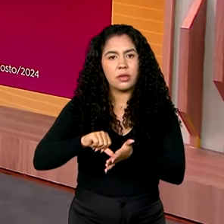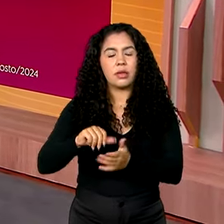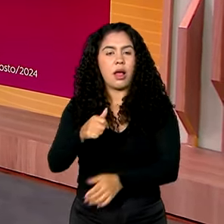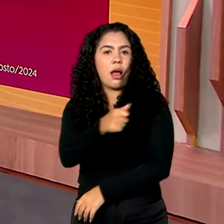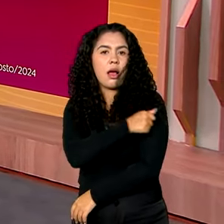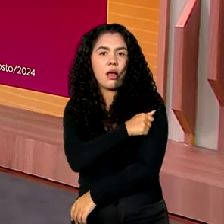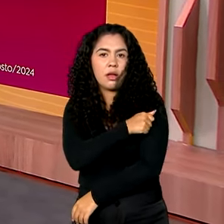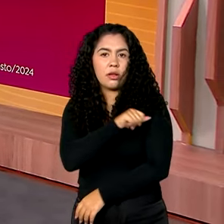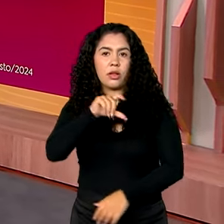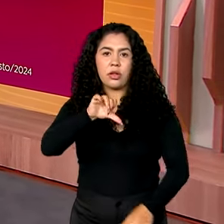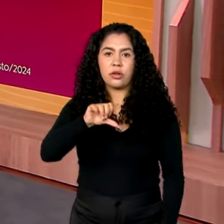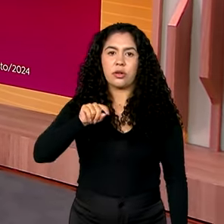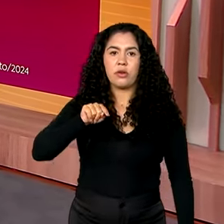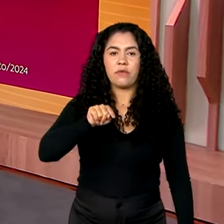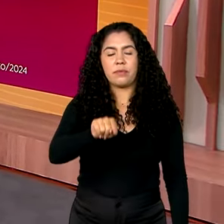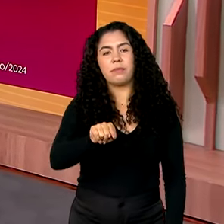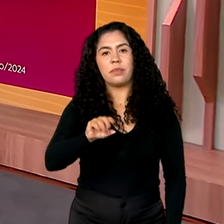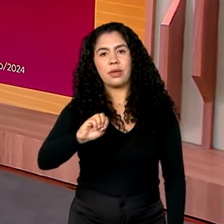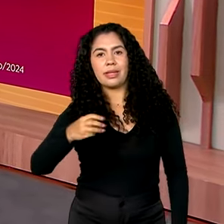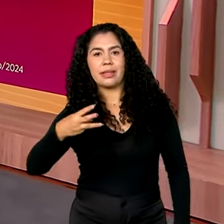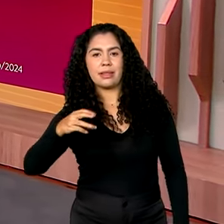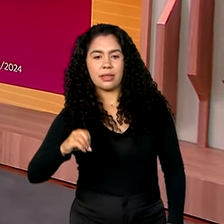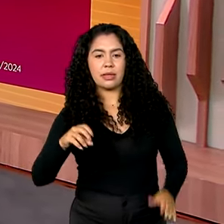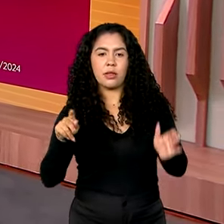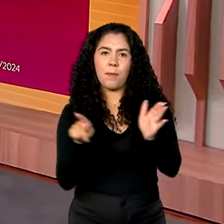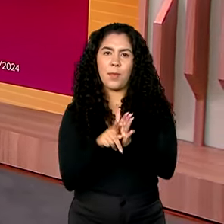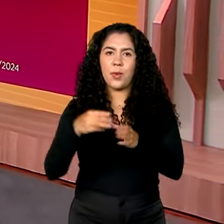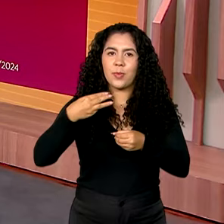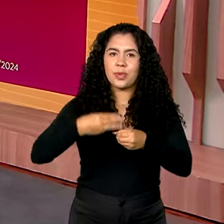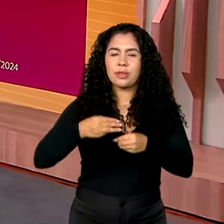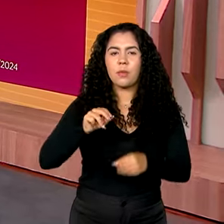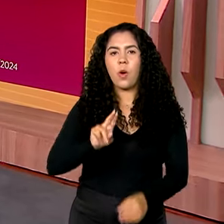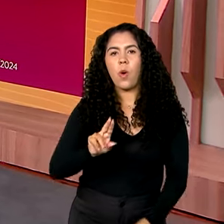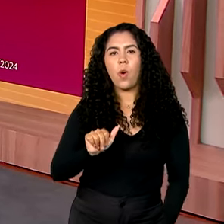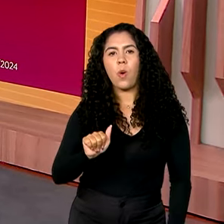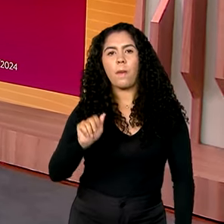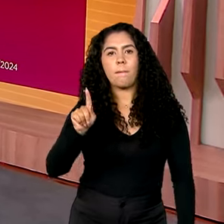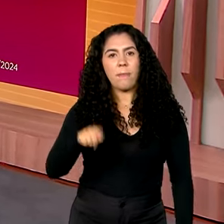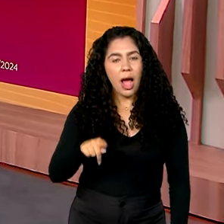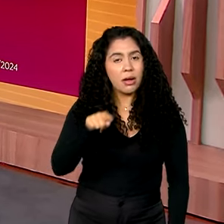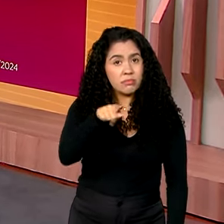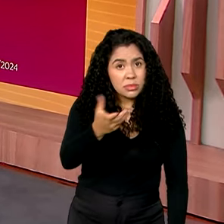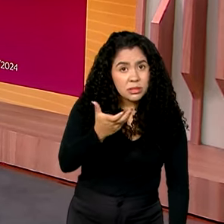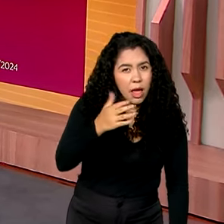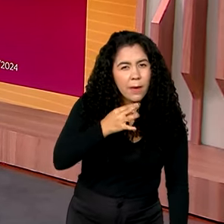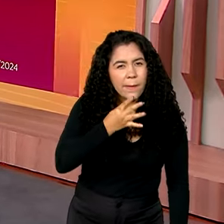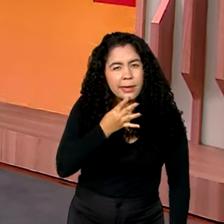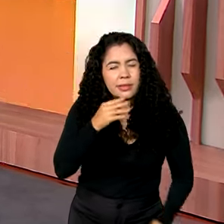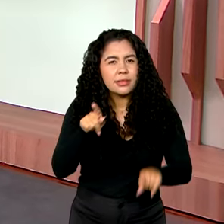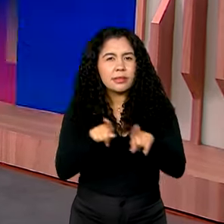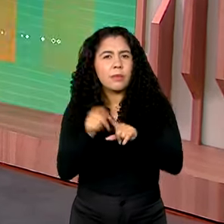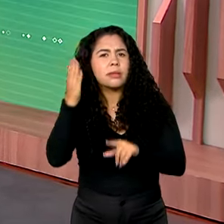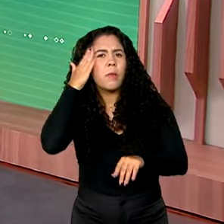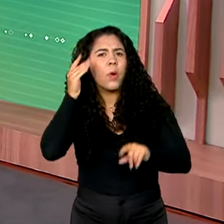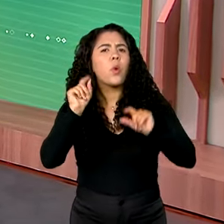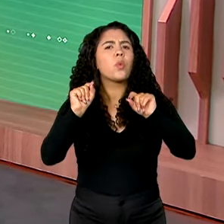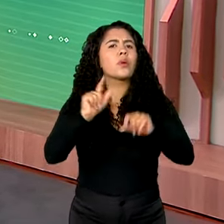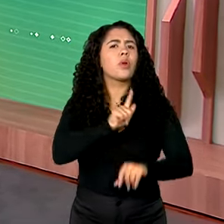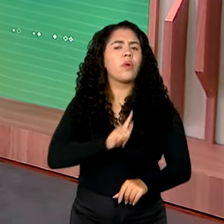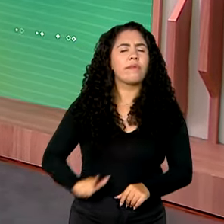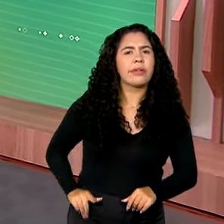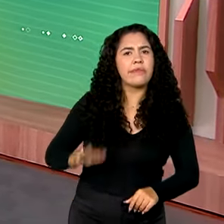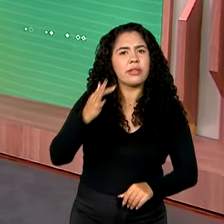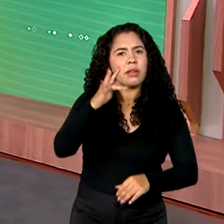9.230 estudantes nessa cidade de Ubá. E se você quiser conhecer, saber o que o governo federal está fazendo na